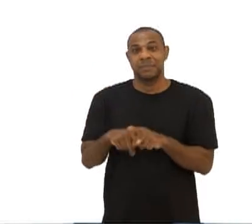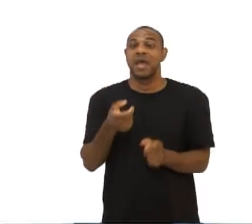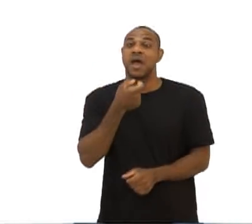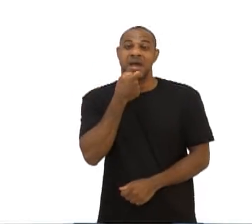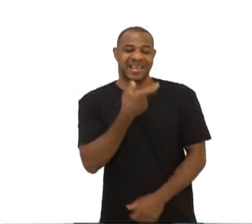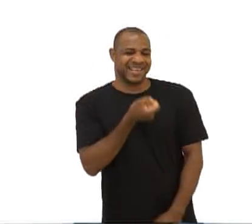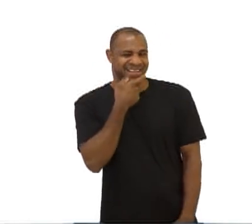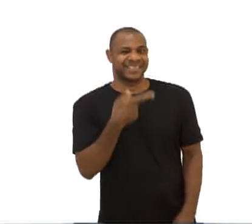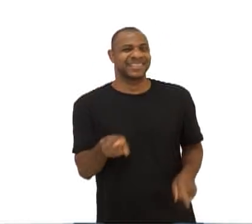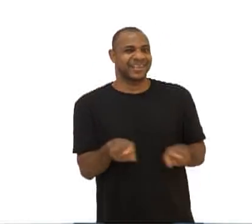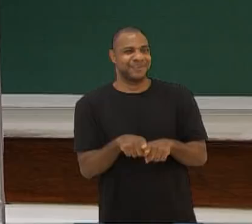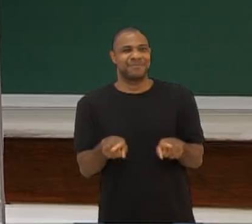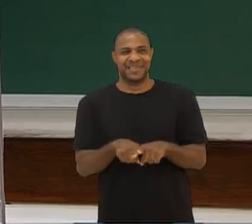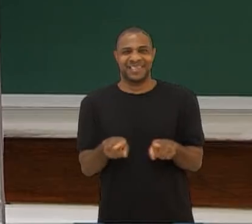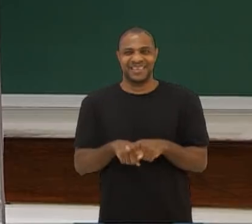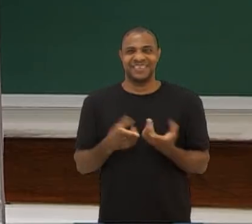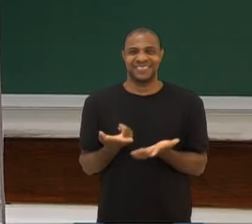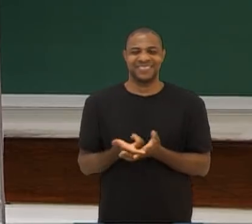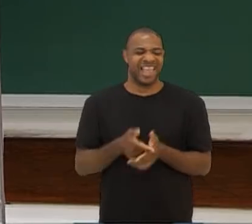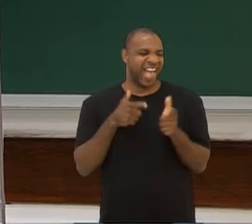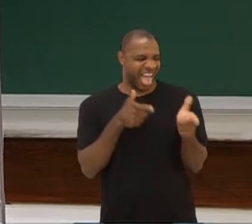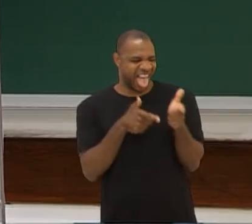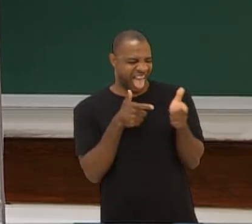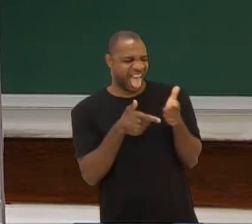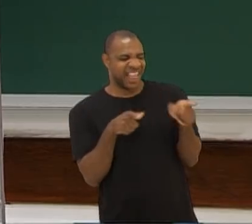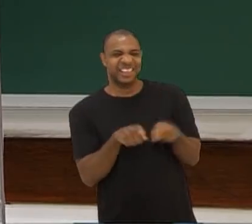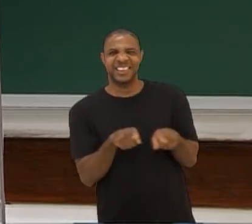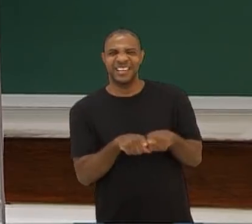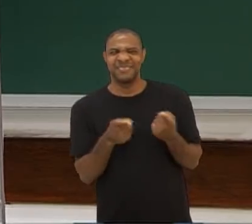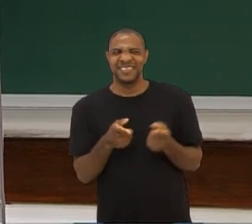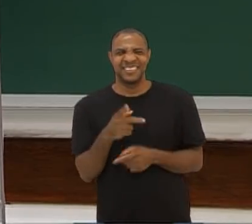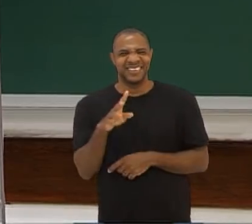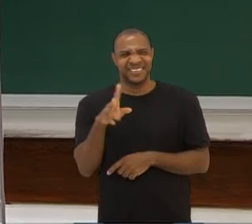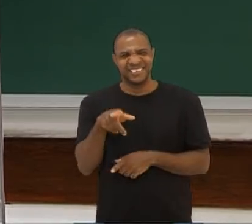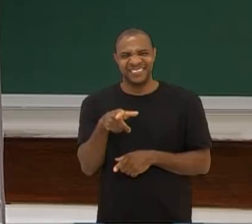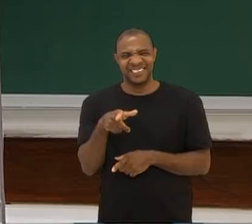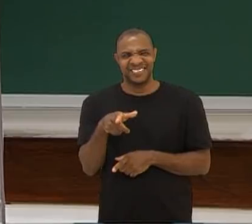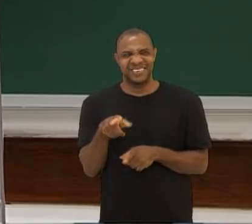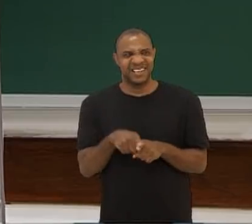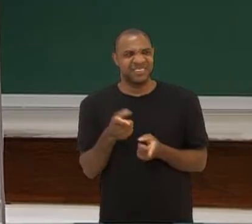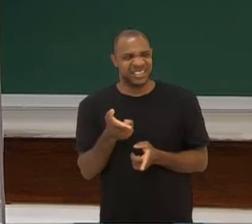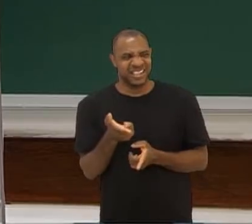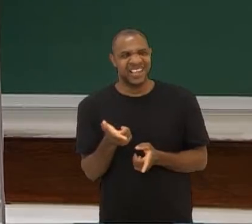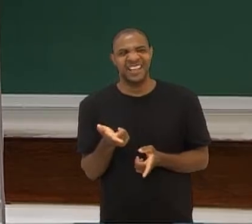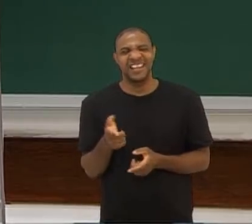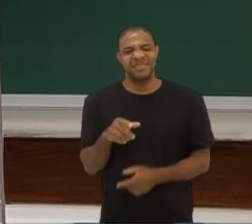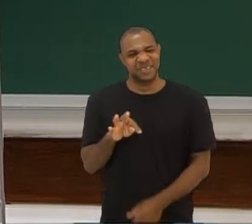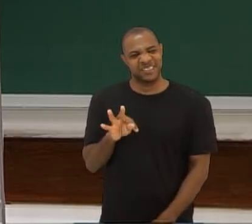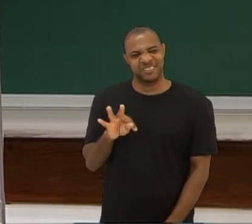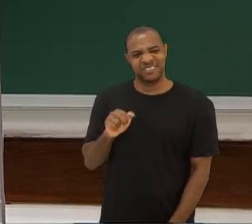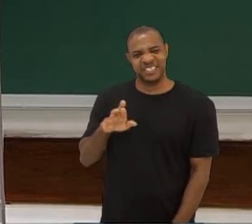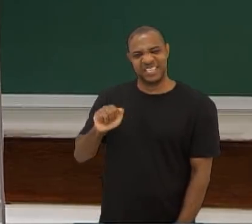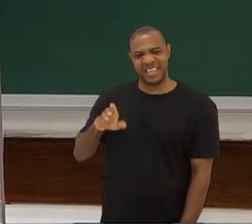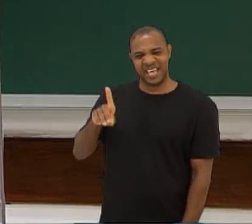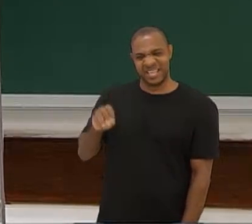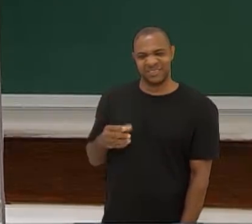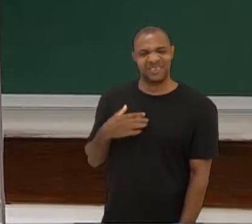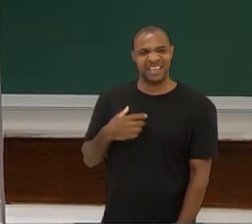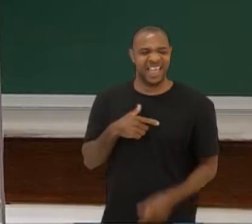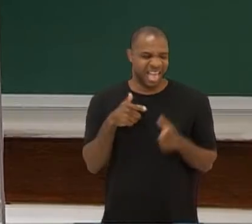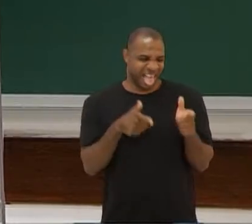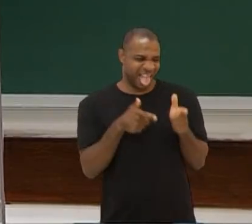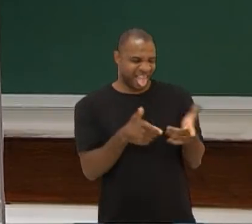e sarcasmo. Tira sarro de alguém. Como é que vocês falam? Fica tirando? Fica me tirando? É isso? Fica tirando